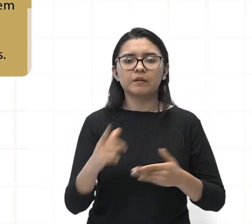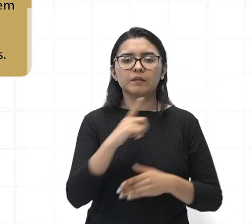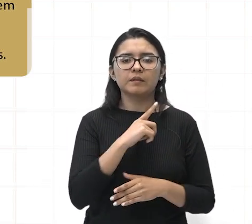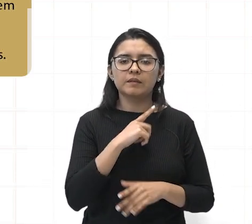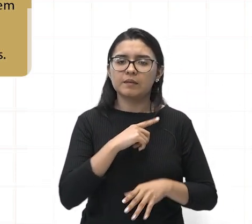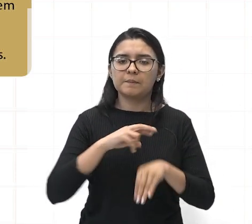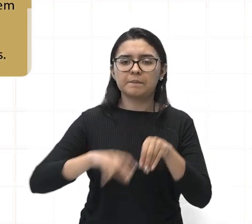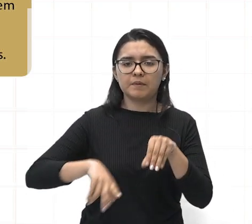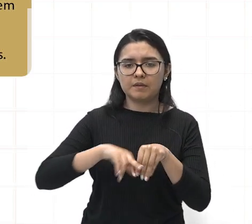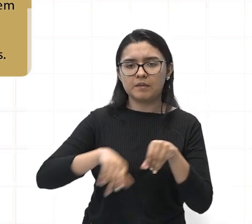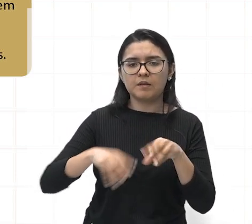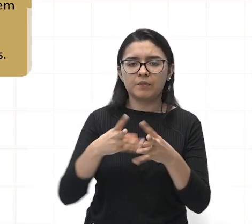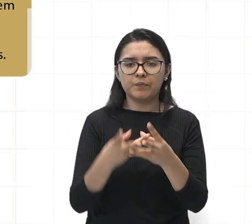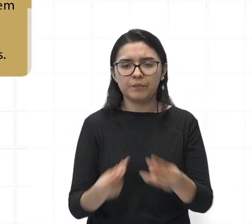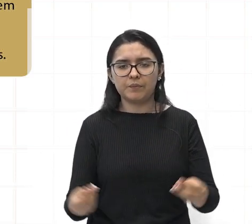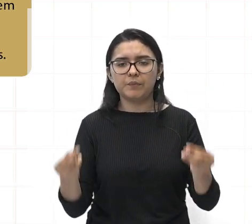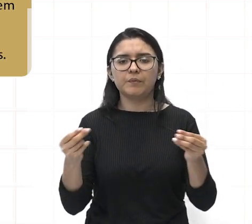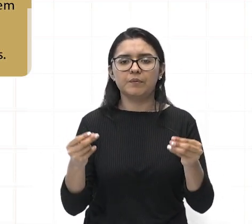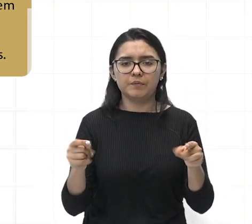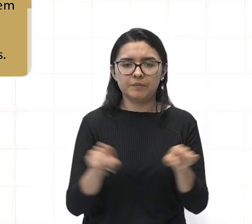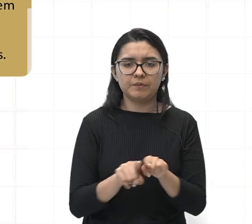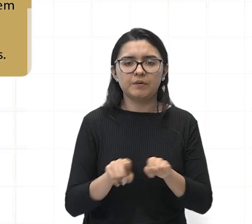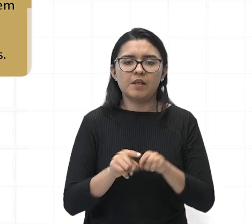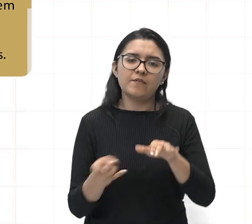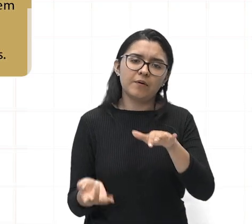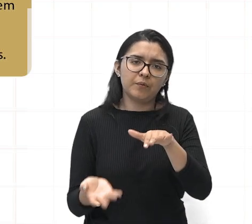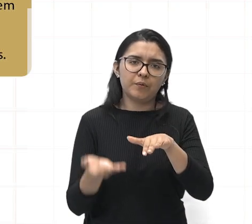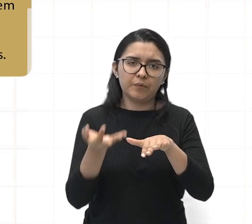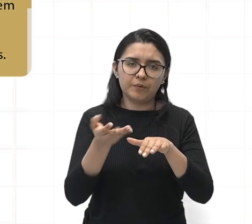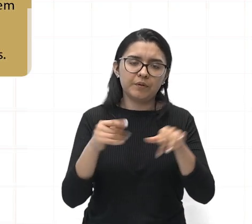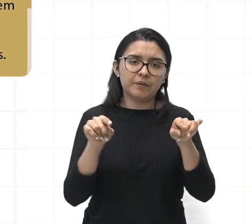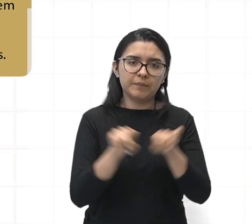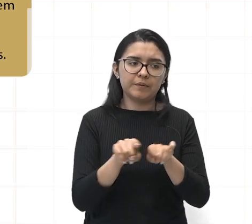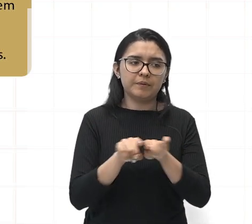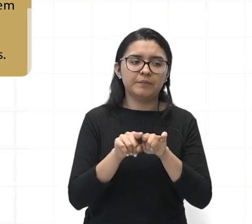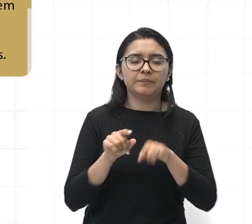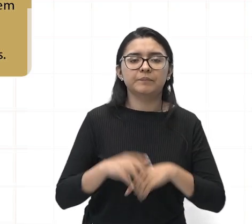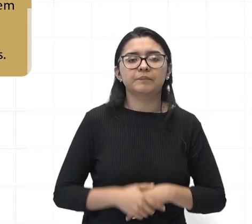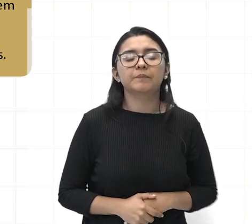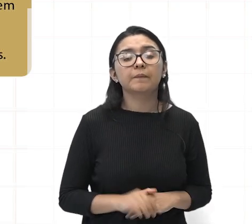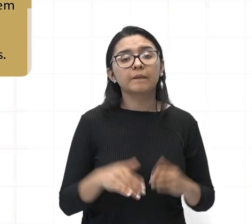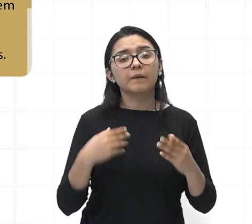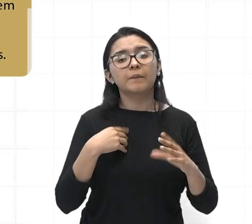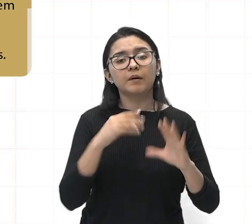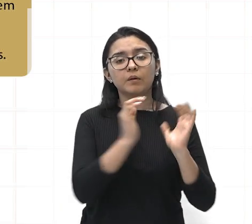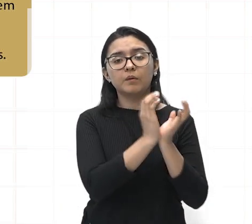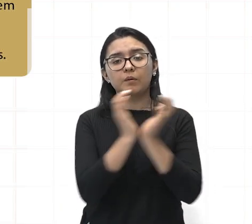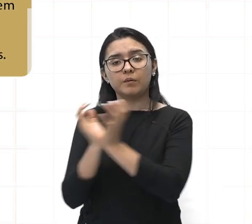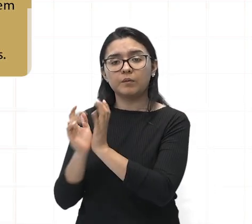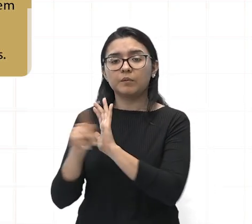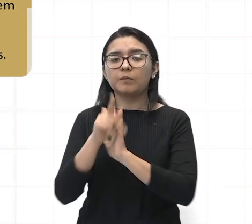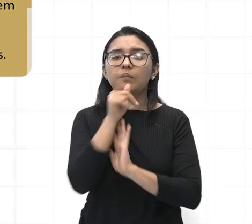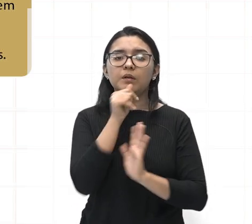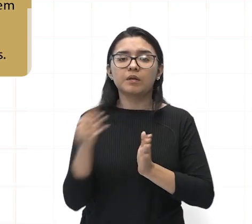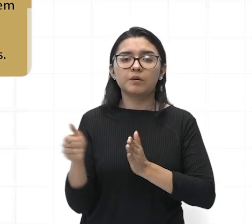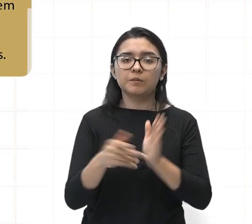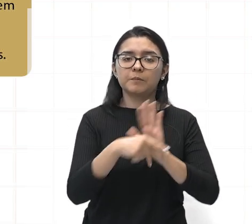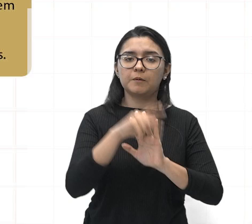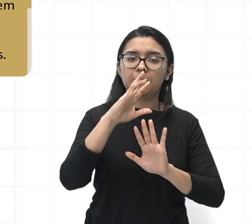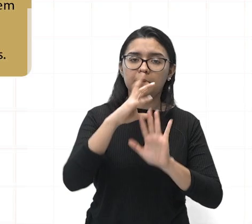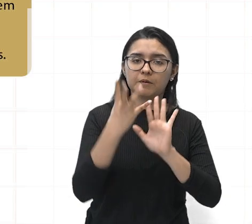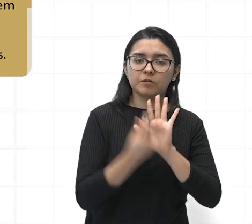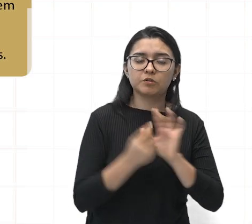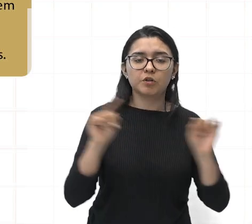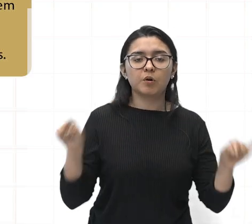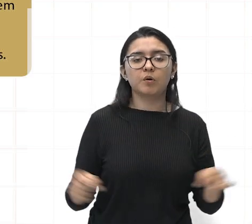em minerais dissolvidos em suspensão. Então, essa é uma classificação dos rios da bacia amazônica,